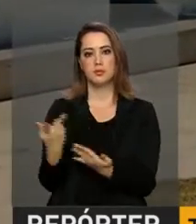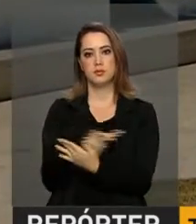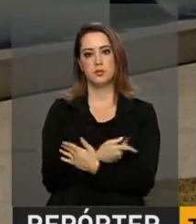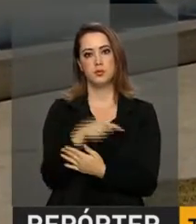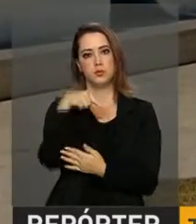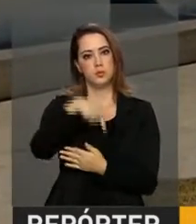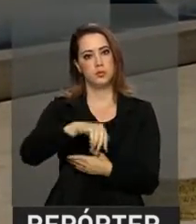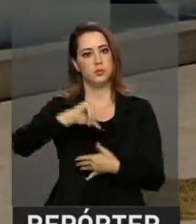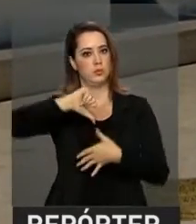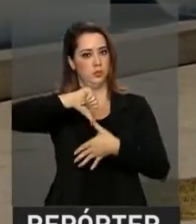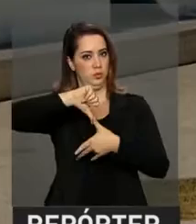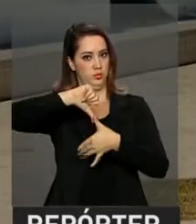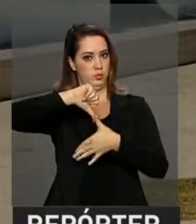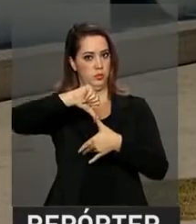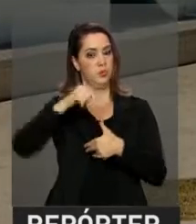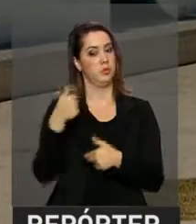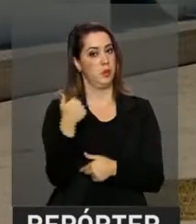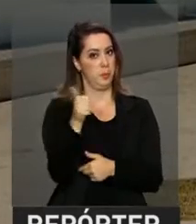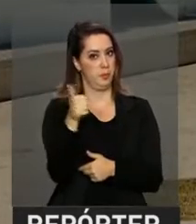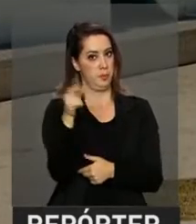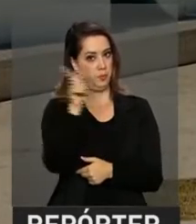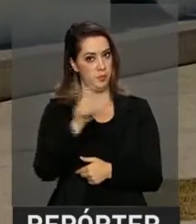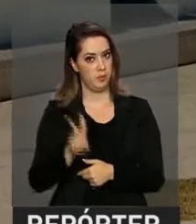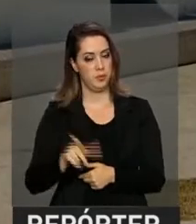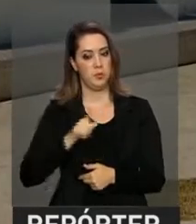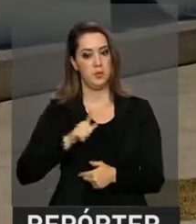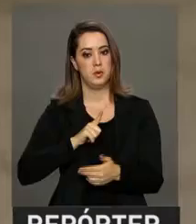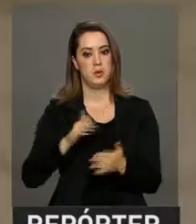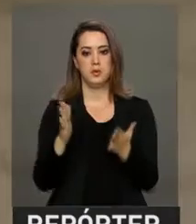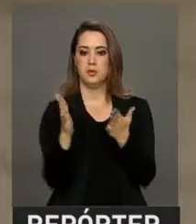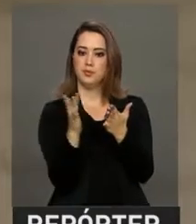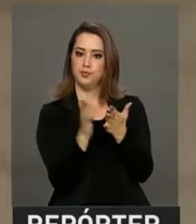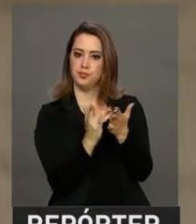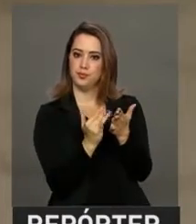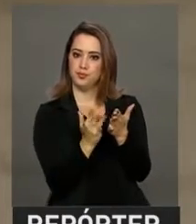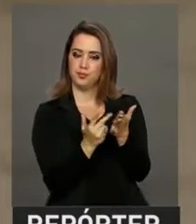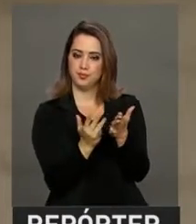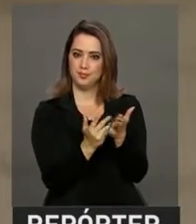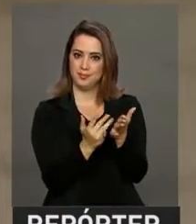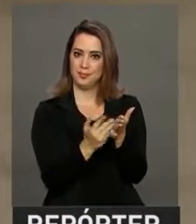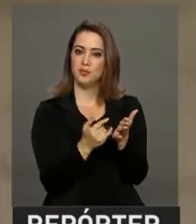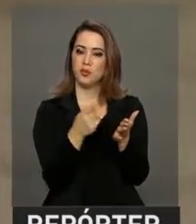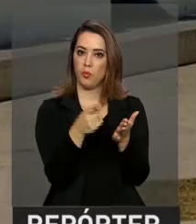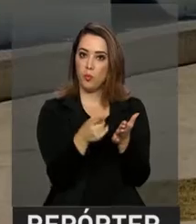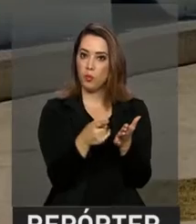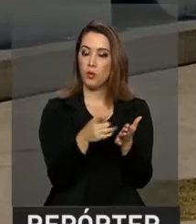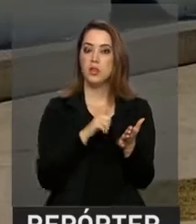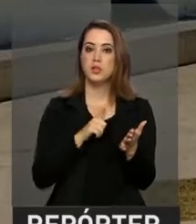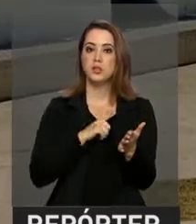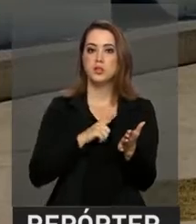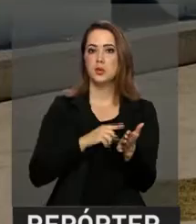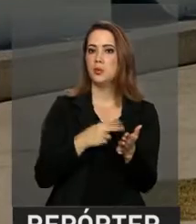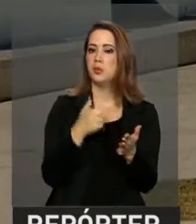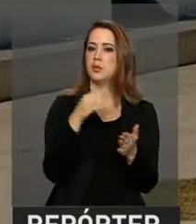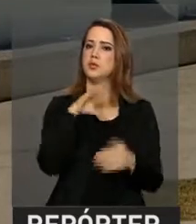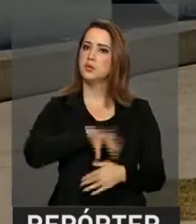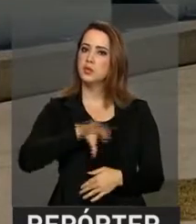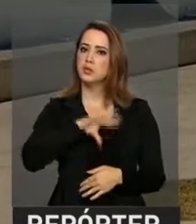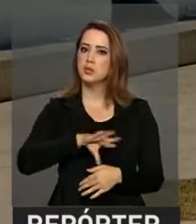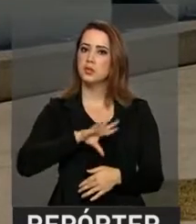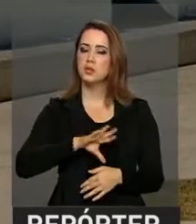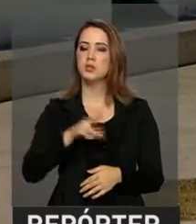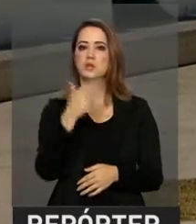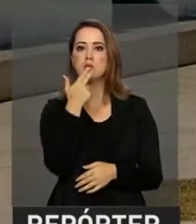primeira vez na América do Sul, o IBGE lançou um passaporte para conhecer o Brasil. O material tem versões em português